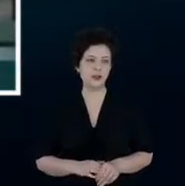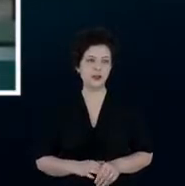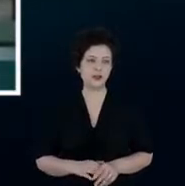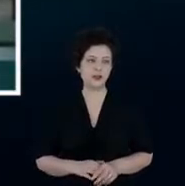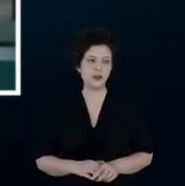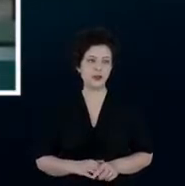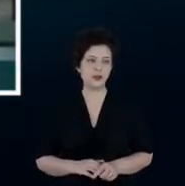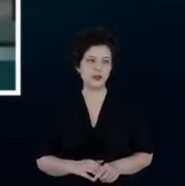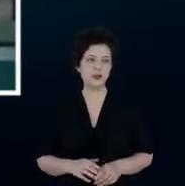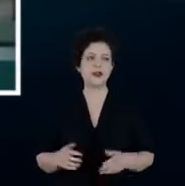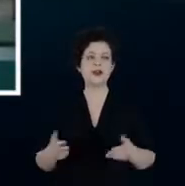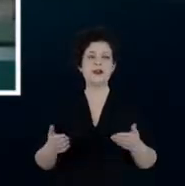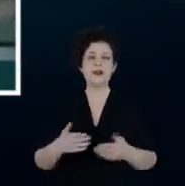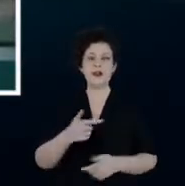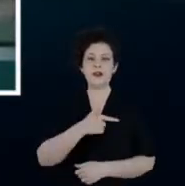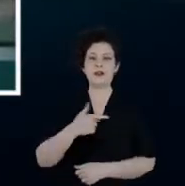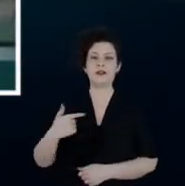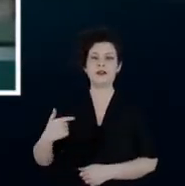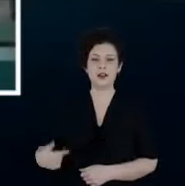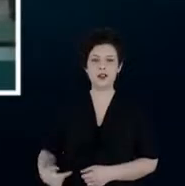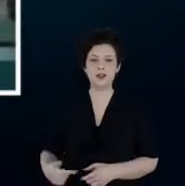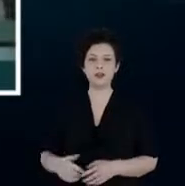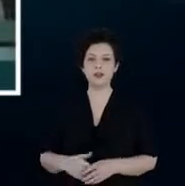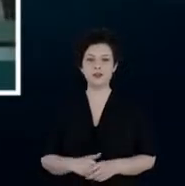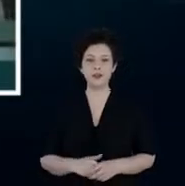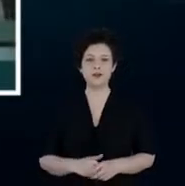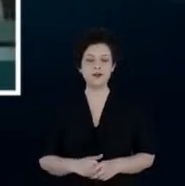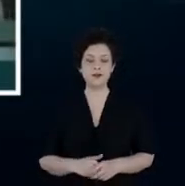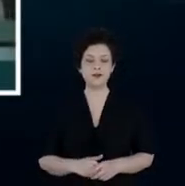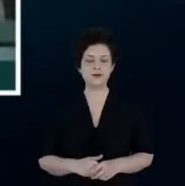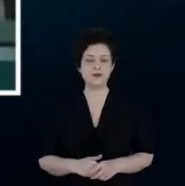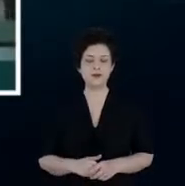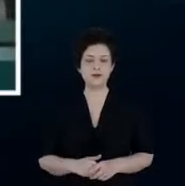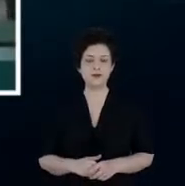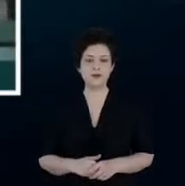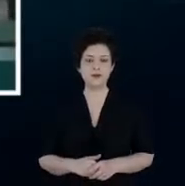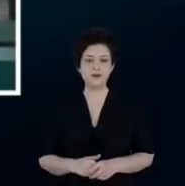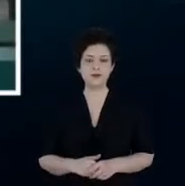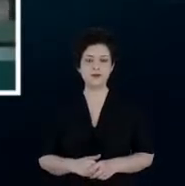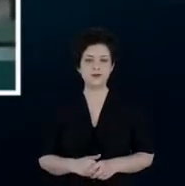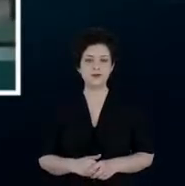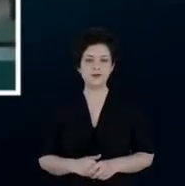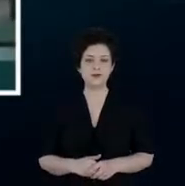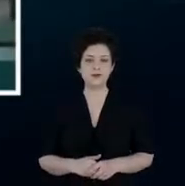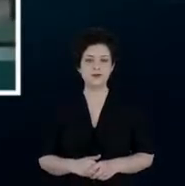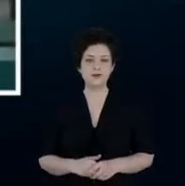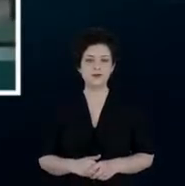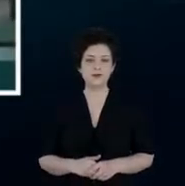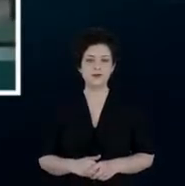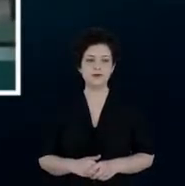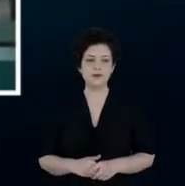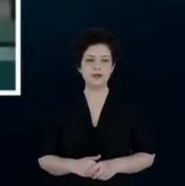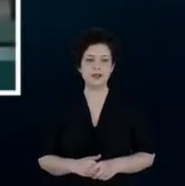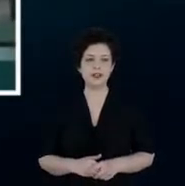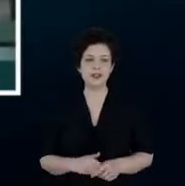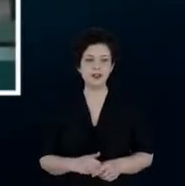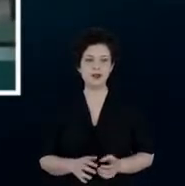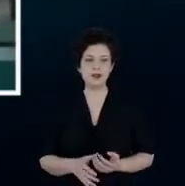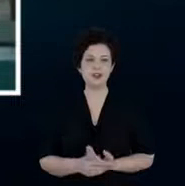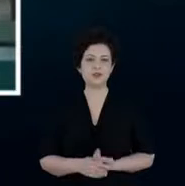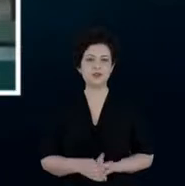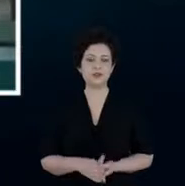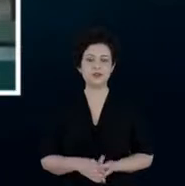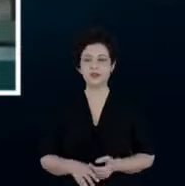Agora, na China, o armazenamento bombeado é atualmente a forma relativamente mais segura,